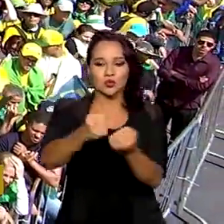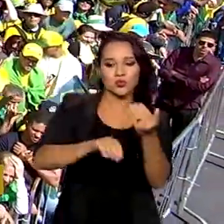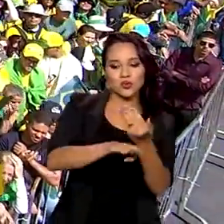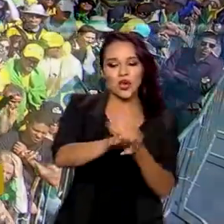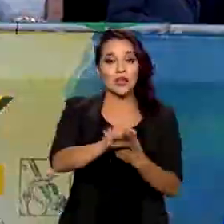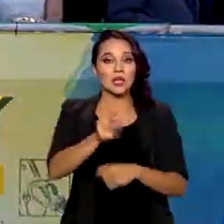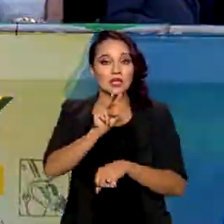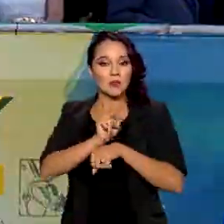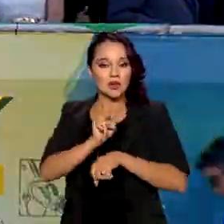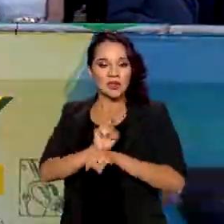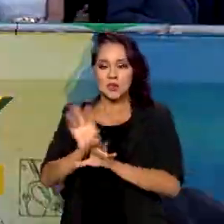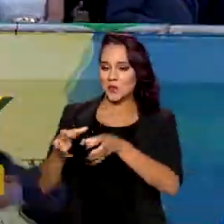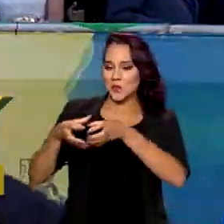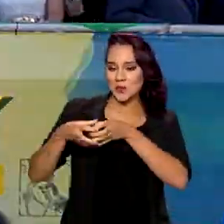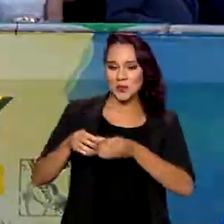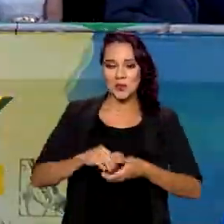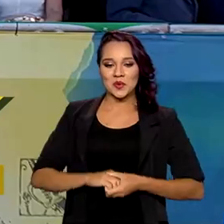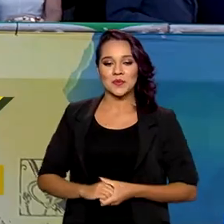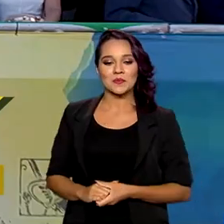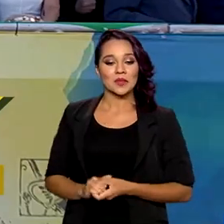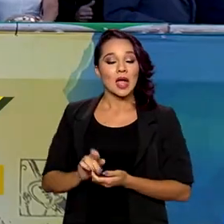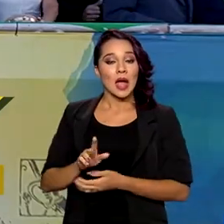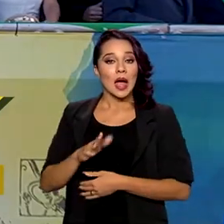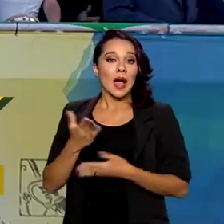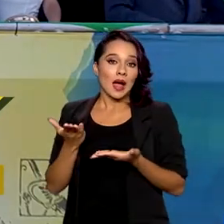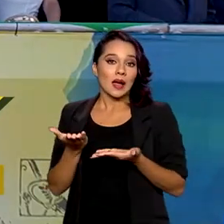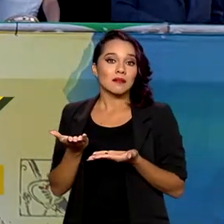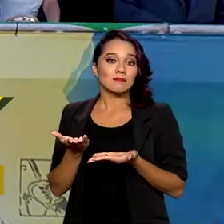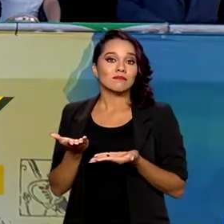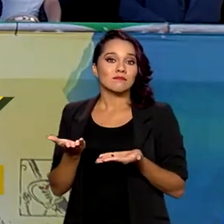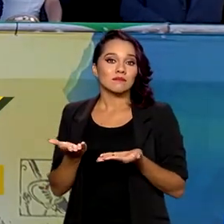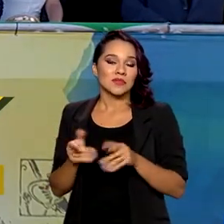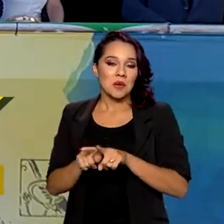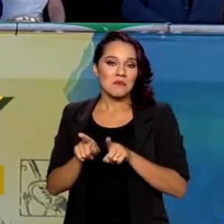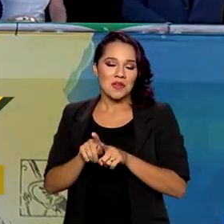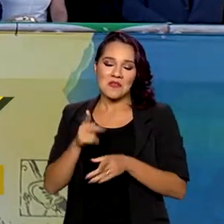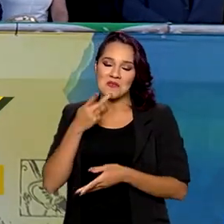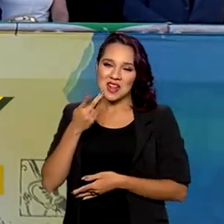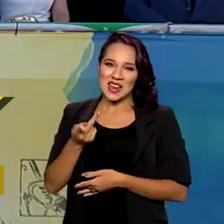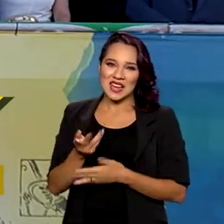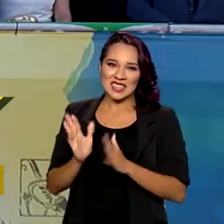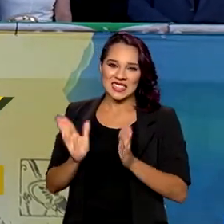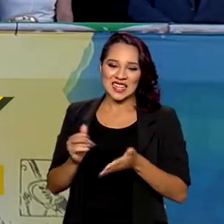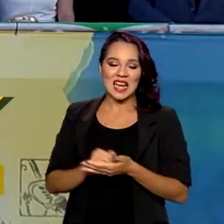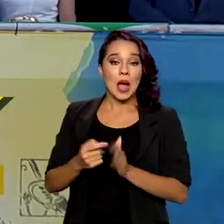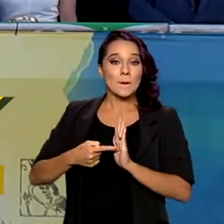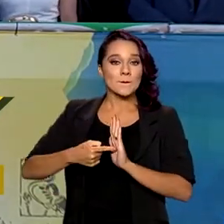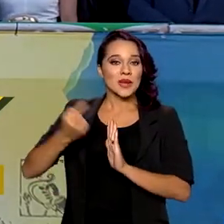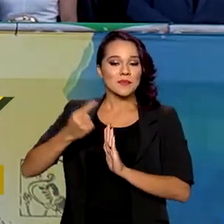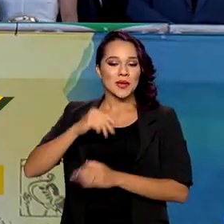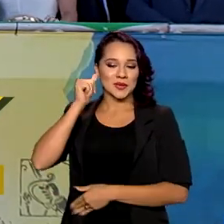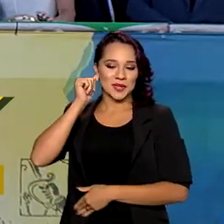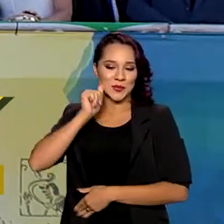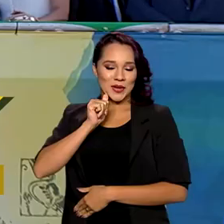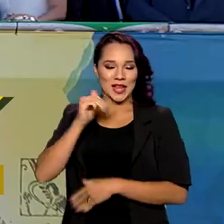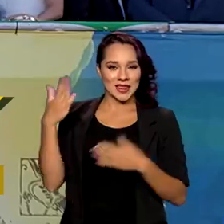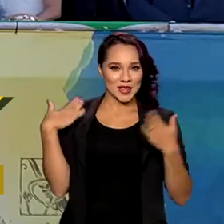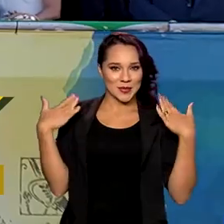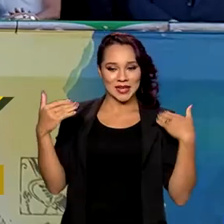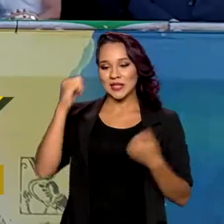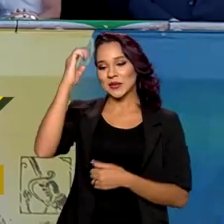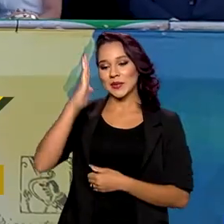proteção blindada para a tropa. Aproveitando aqui o momento, fazendo jus aqui ao pioneirismo da mulher na Marinha do